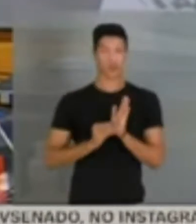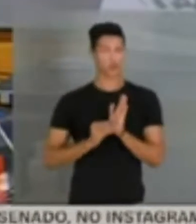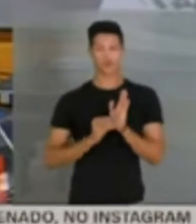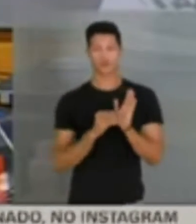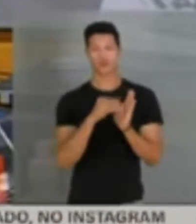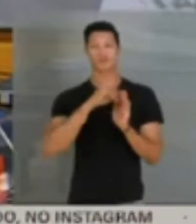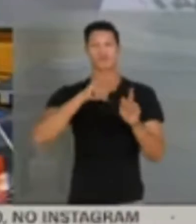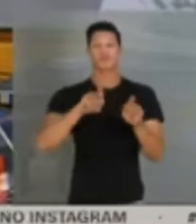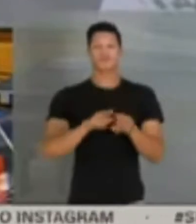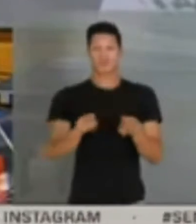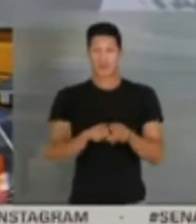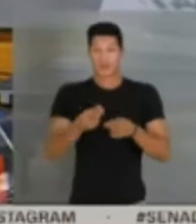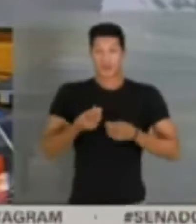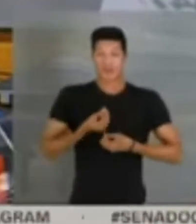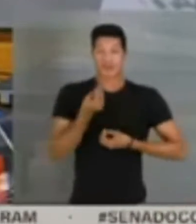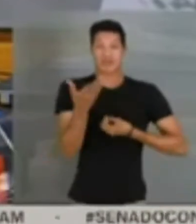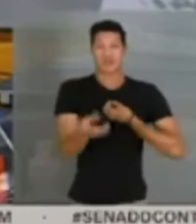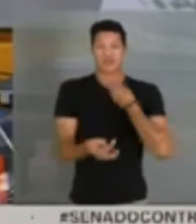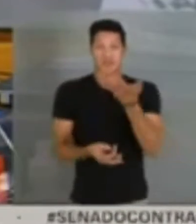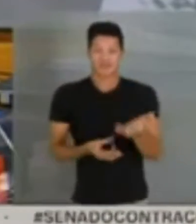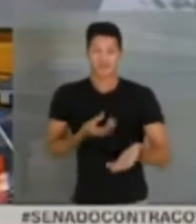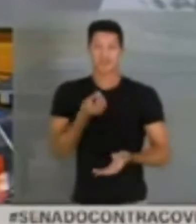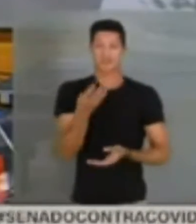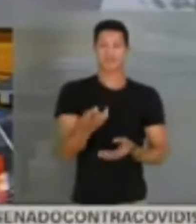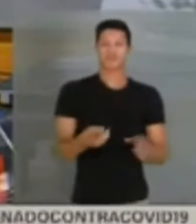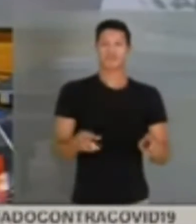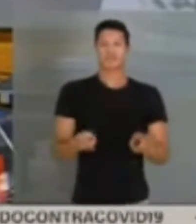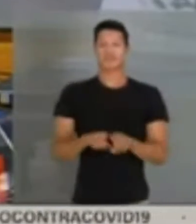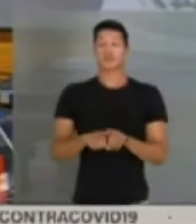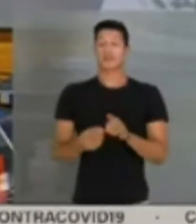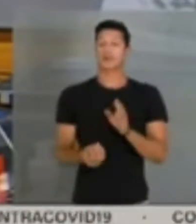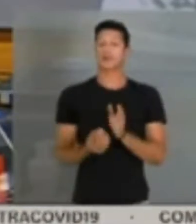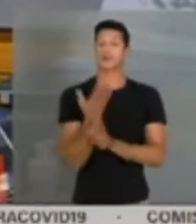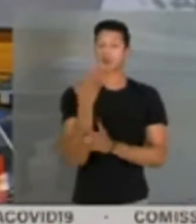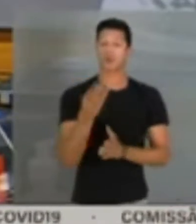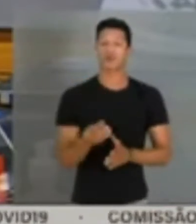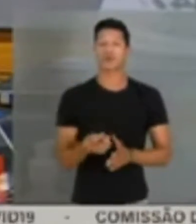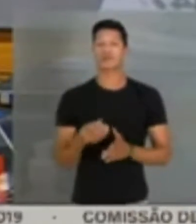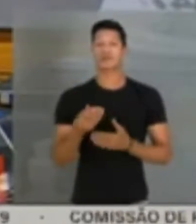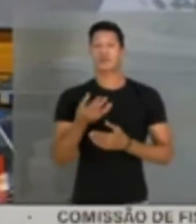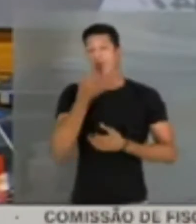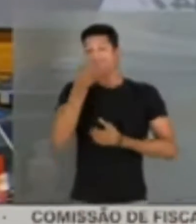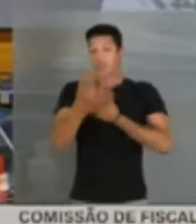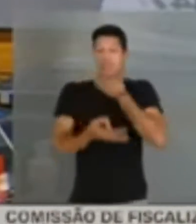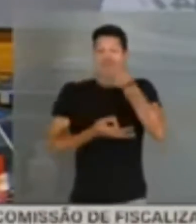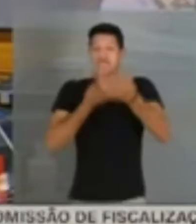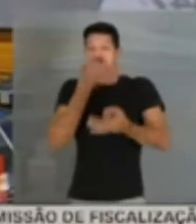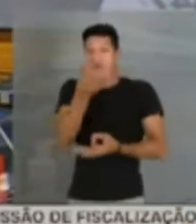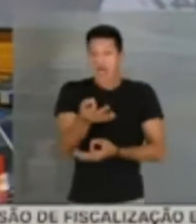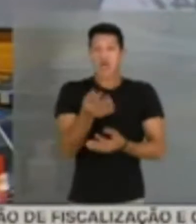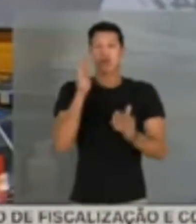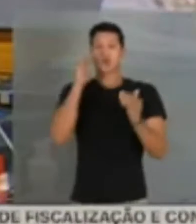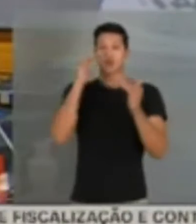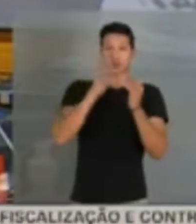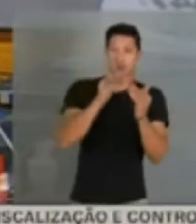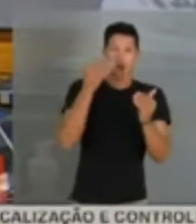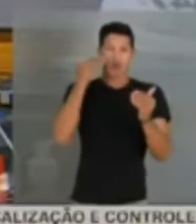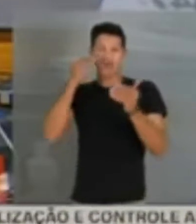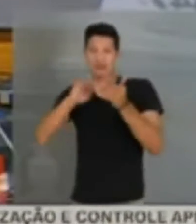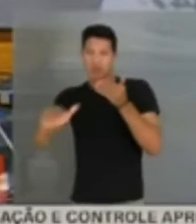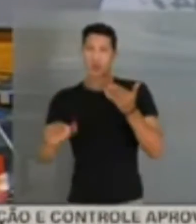conteúdo, também transmite, também produz, dá opinião,